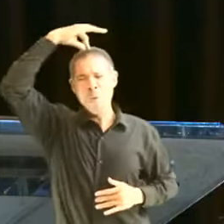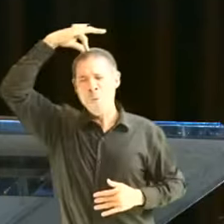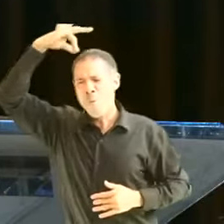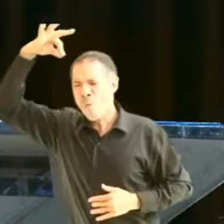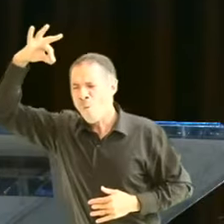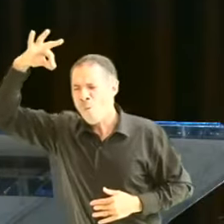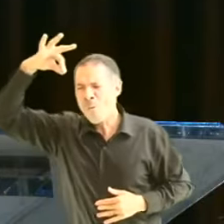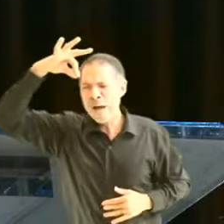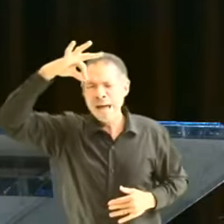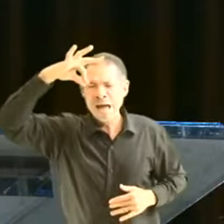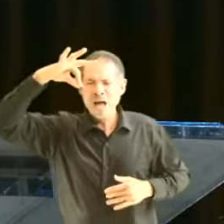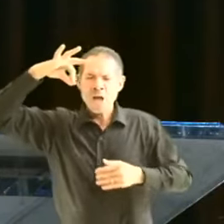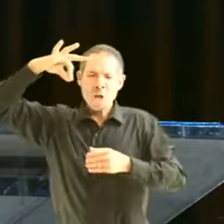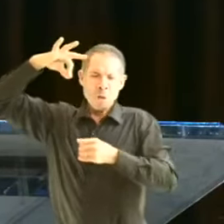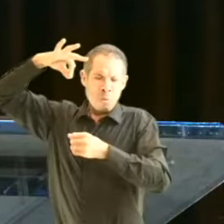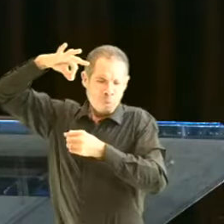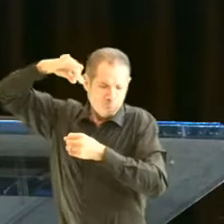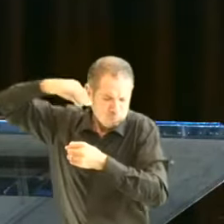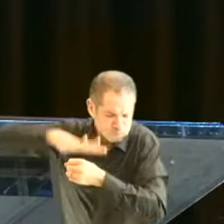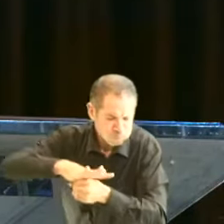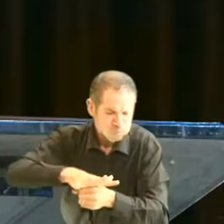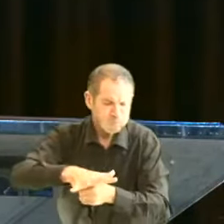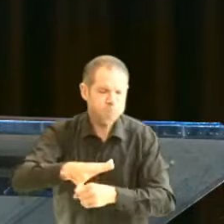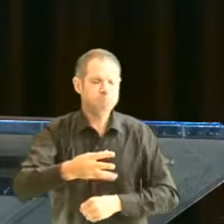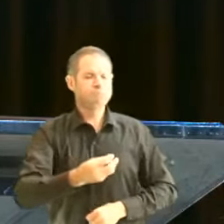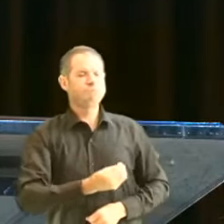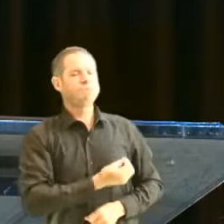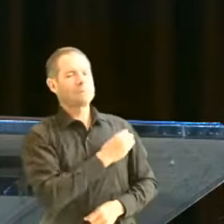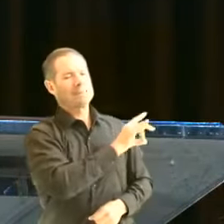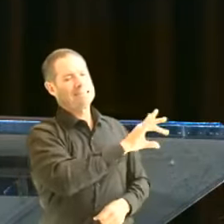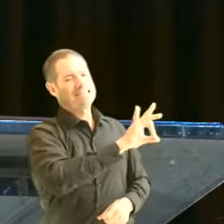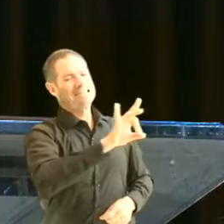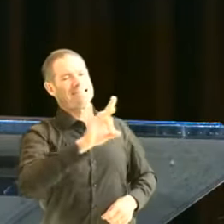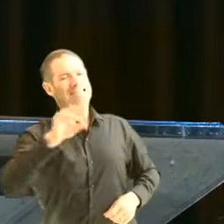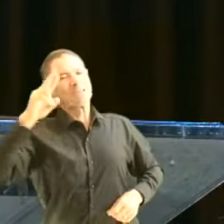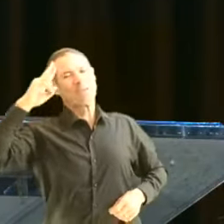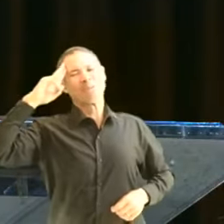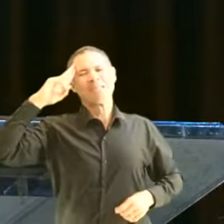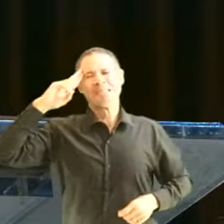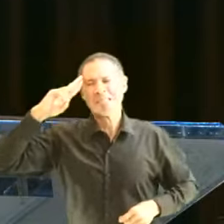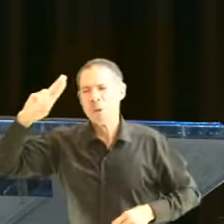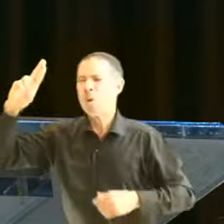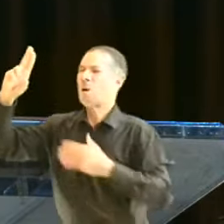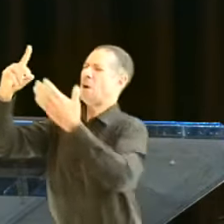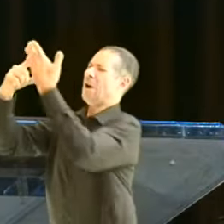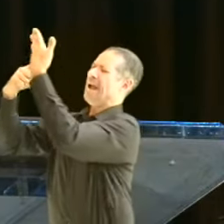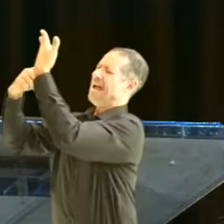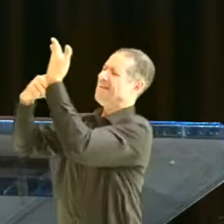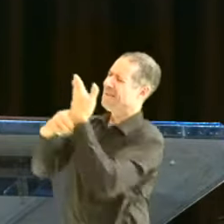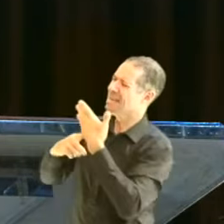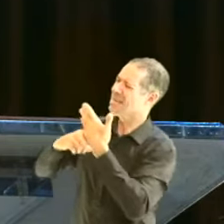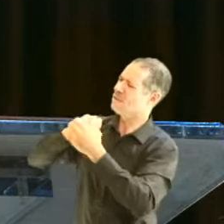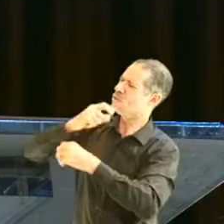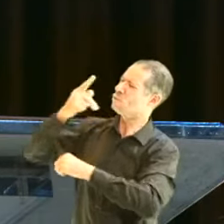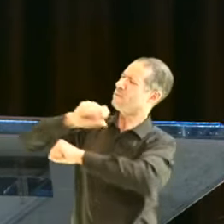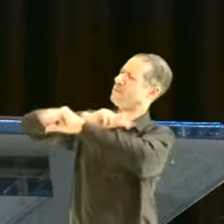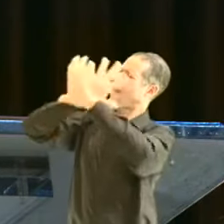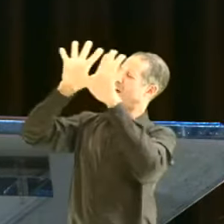Santo agora se derrame sobre eles, e que o Senhor revele a tua glória,